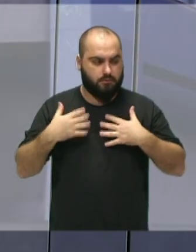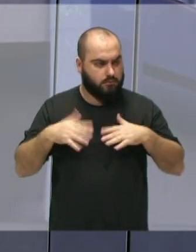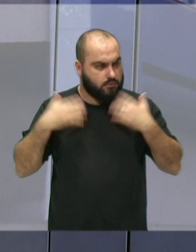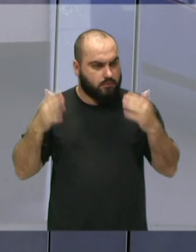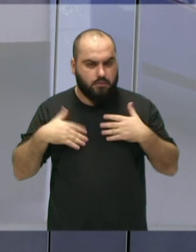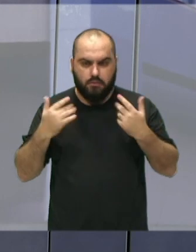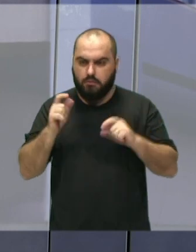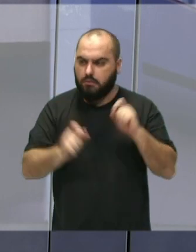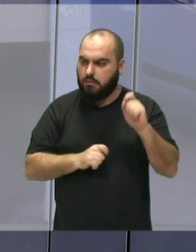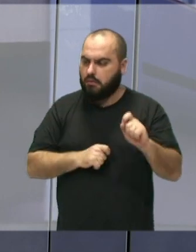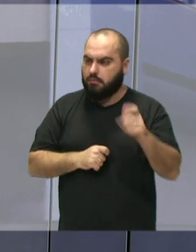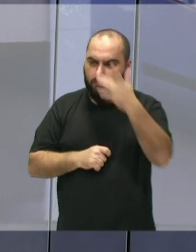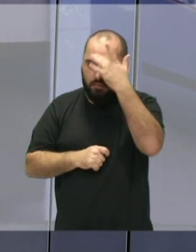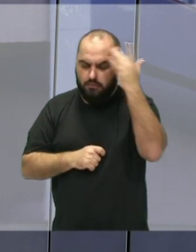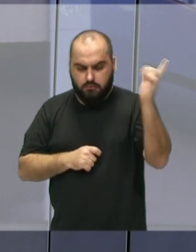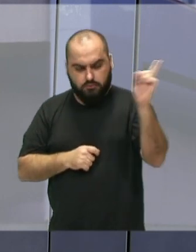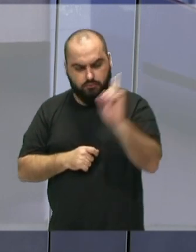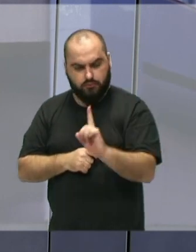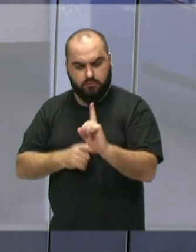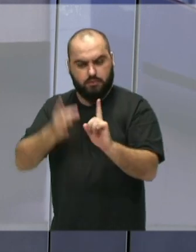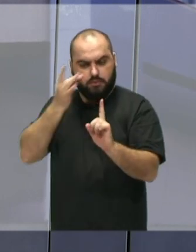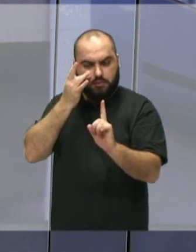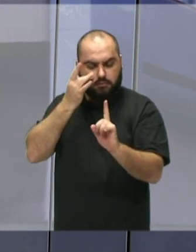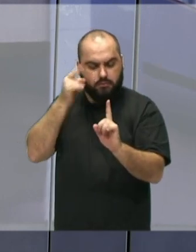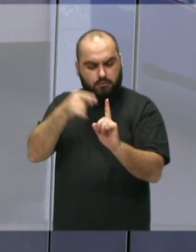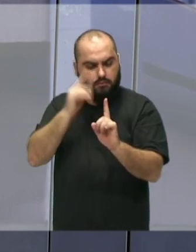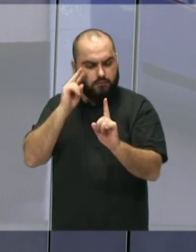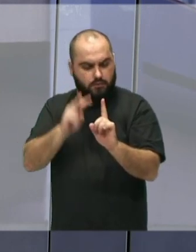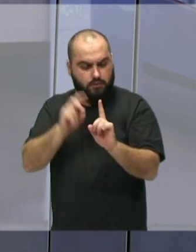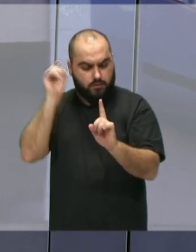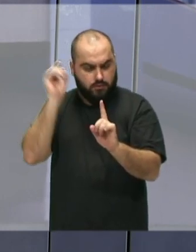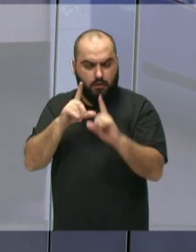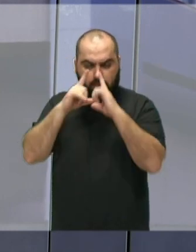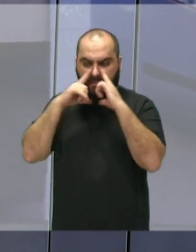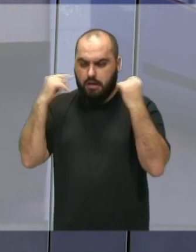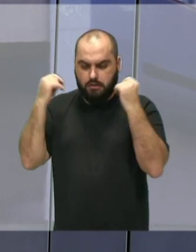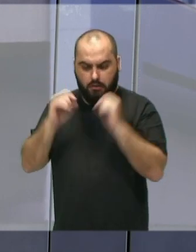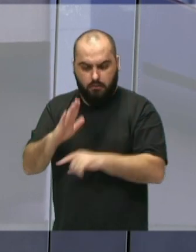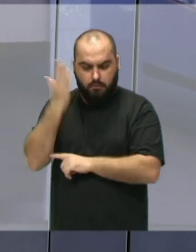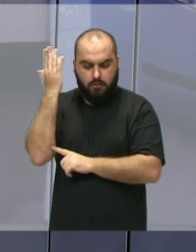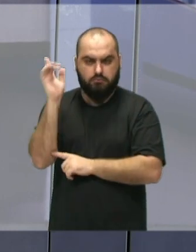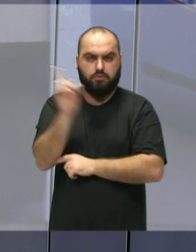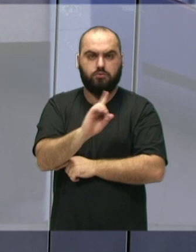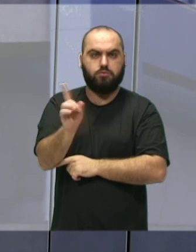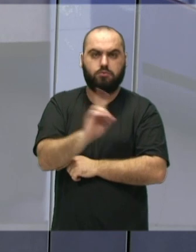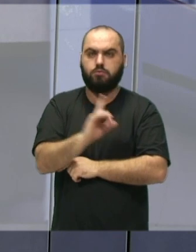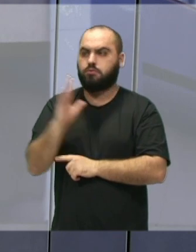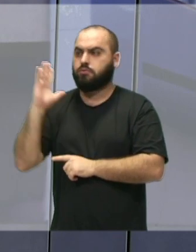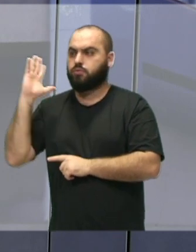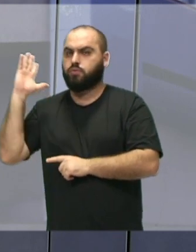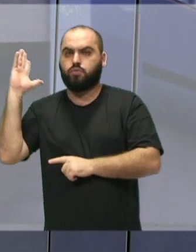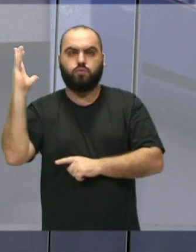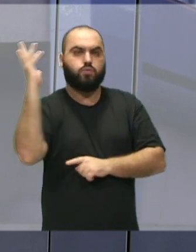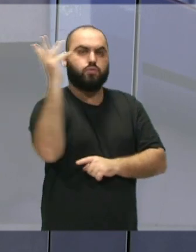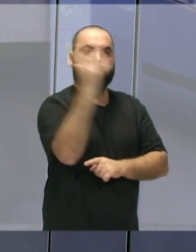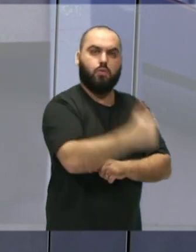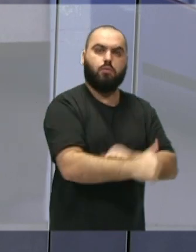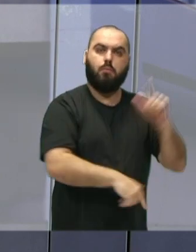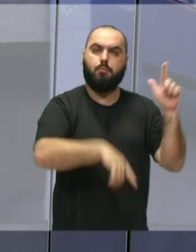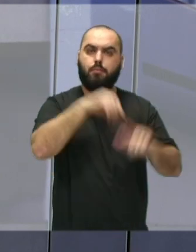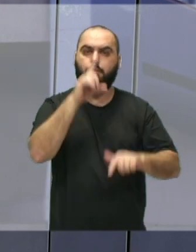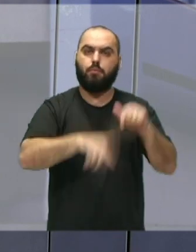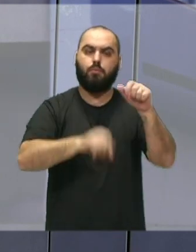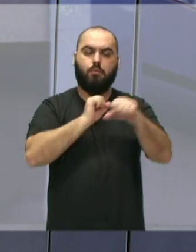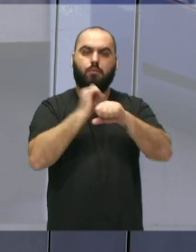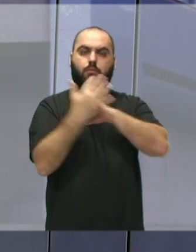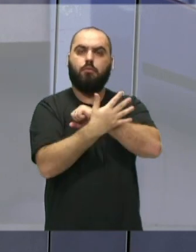a gente foi ouvindo as testemunhas, a gente viu que isso não aconteceu só com a máscara. Aconteceu com todos os insumos durante a